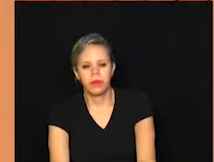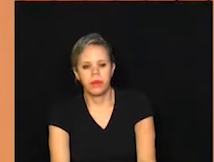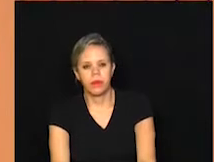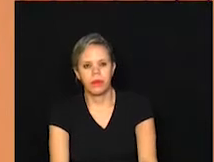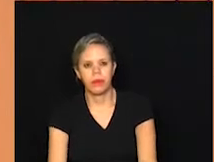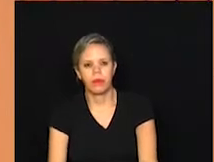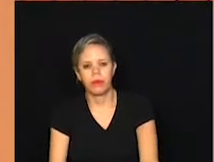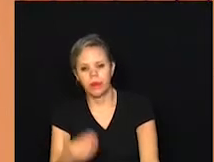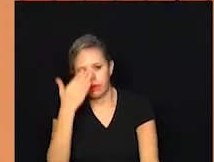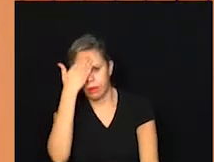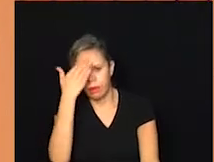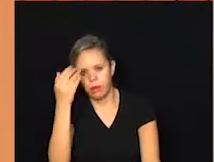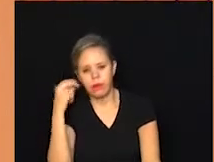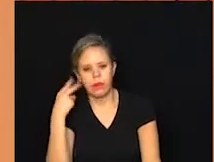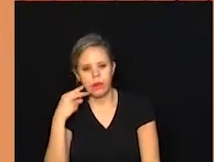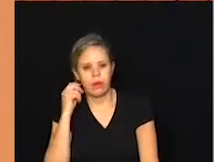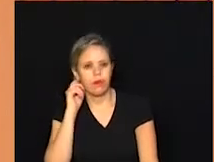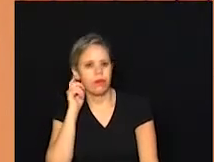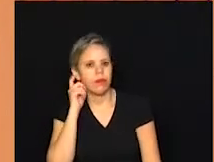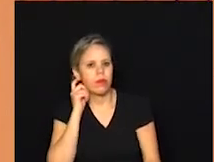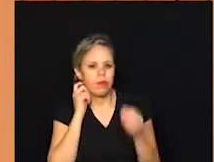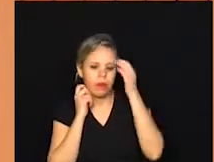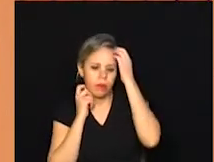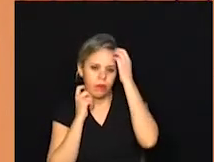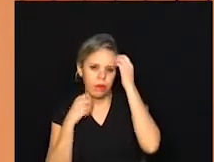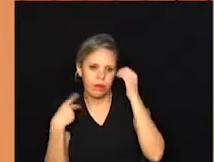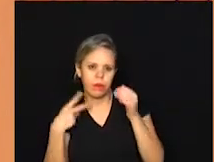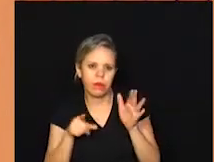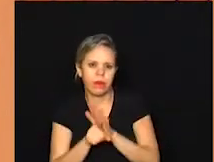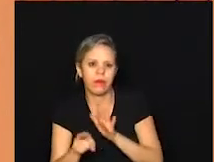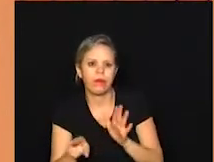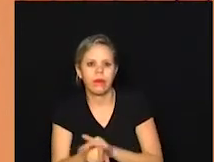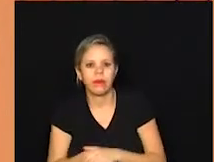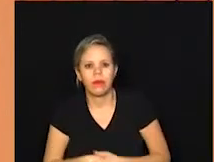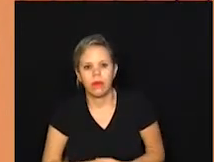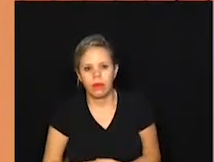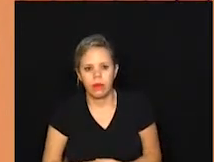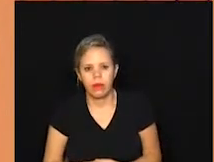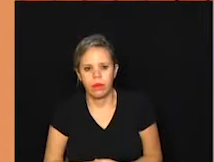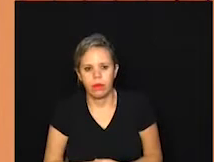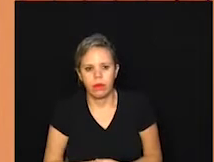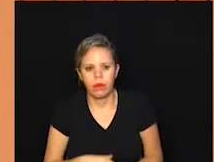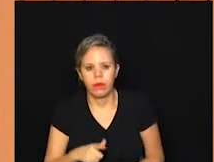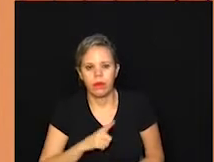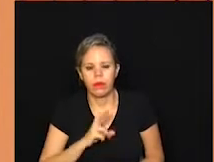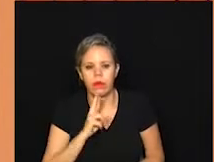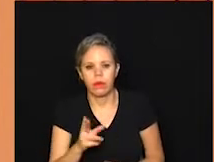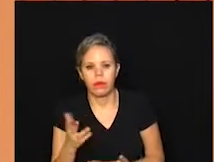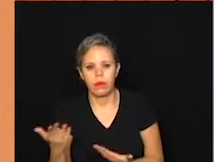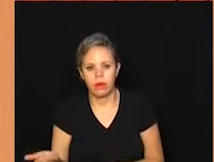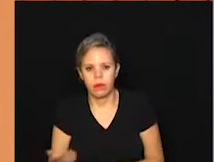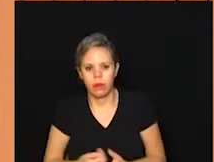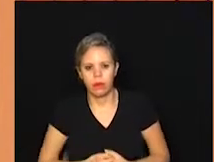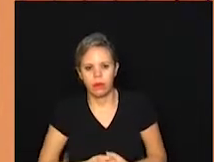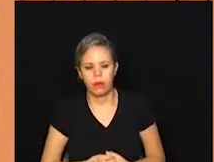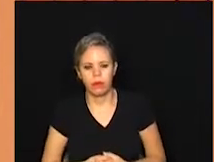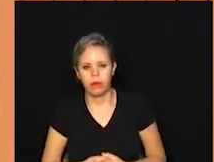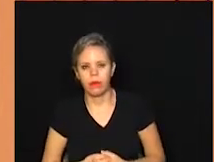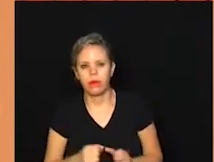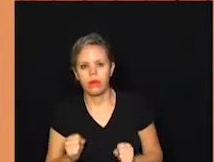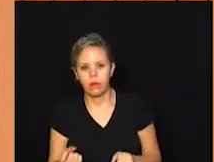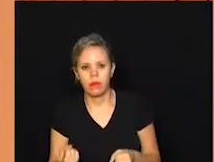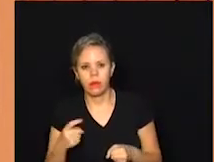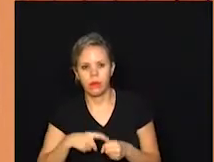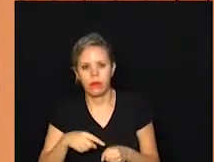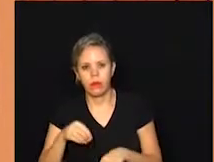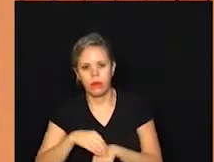Muito obrigada, vereadora. Eu anotei aqui também as perguntas, assim que a gente tiver a resposta aqui, né? Eu posso retornar para